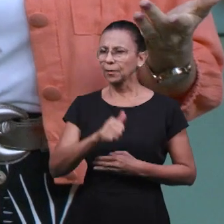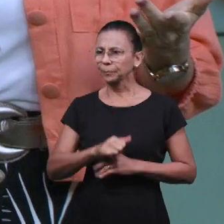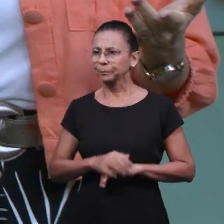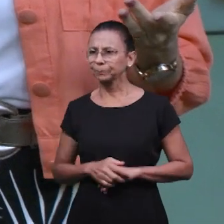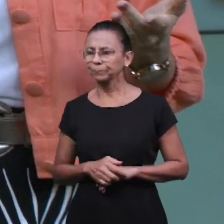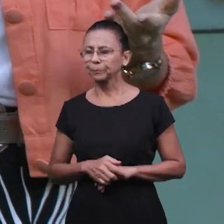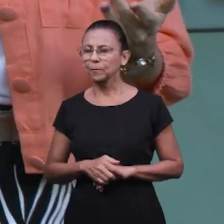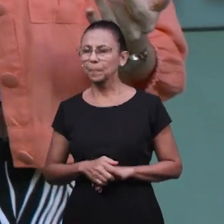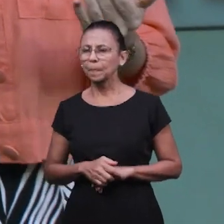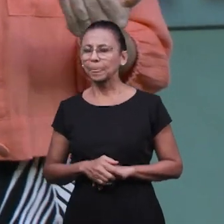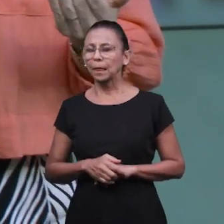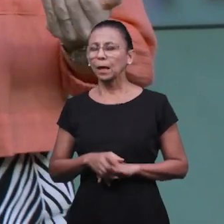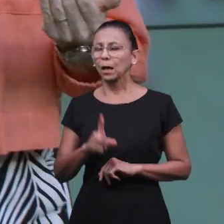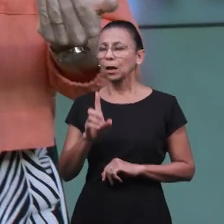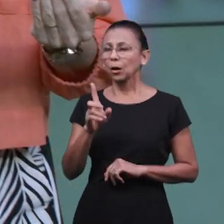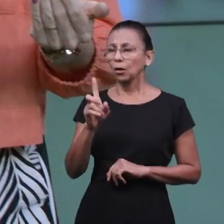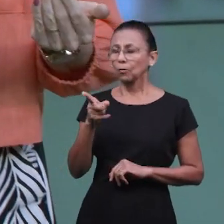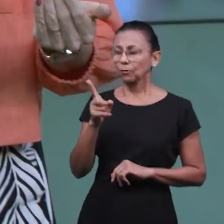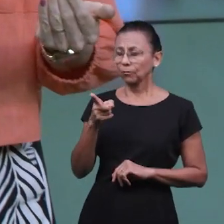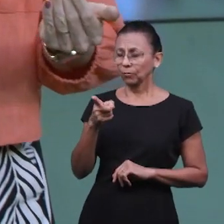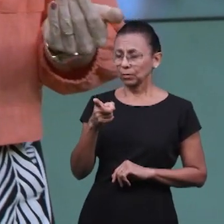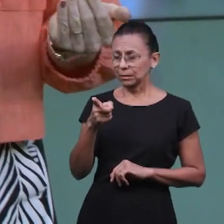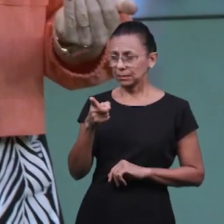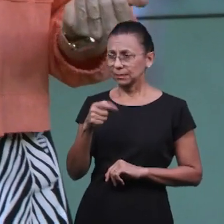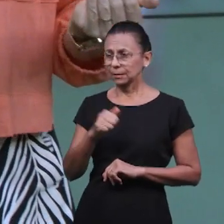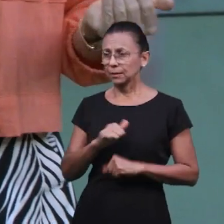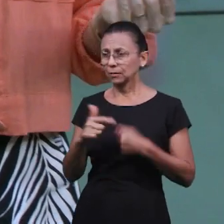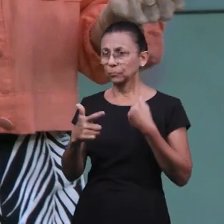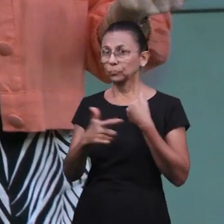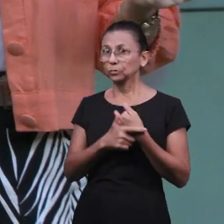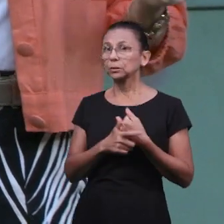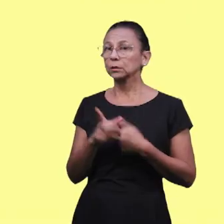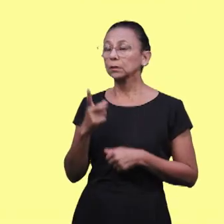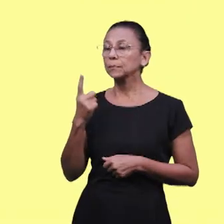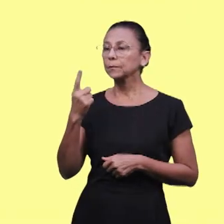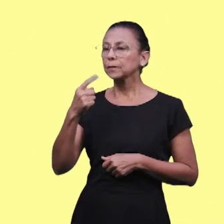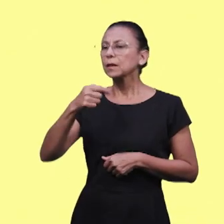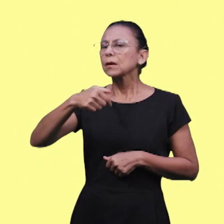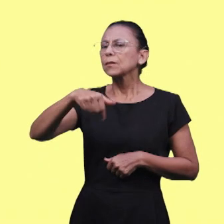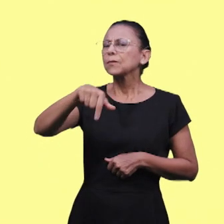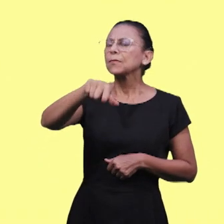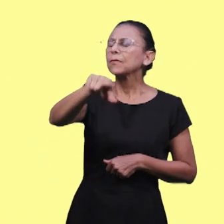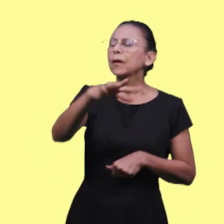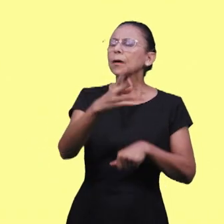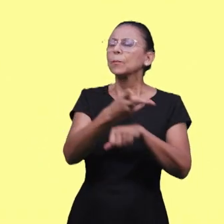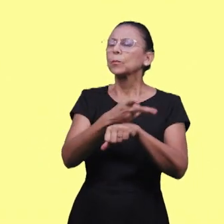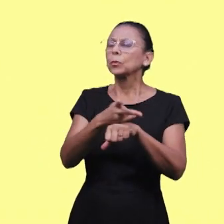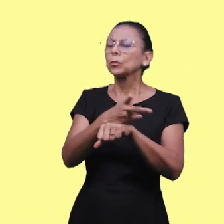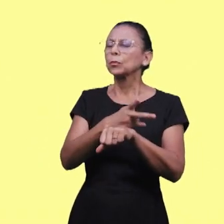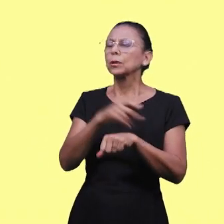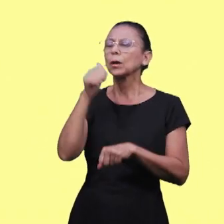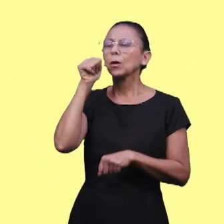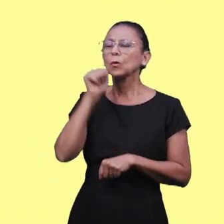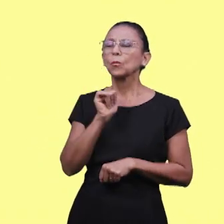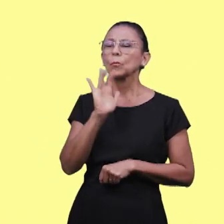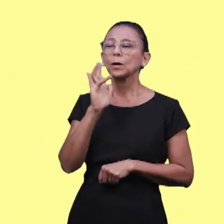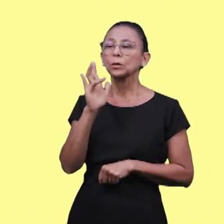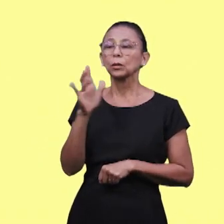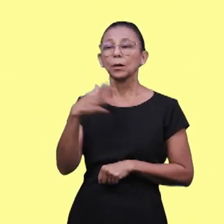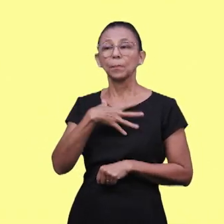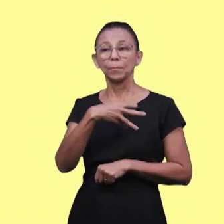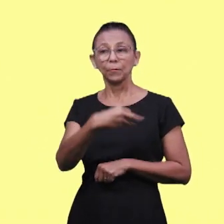ele fosse lá na terra dos seus parentes buscar uma noiva para o seu filho Isaque.